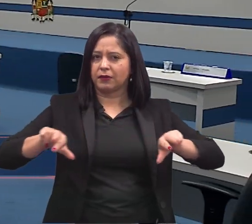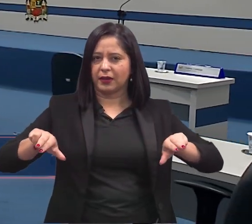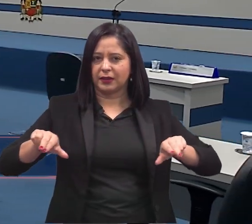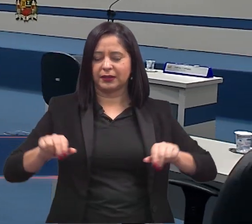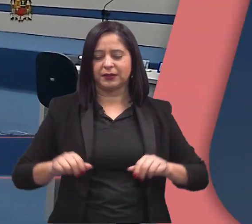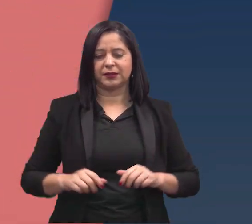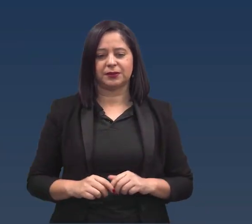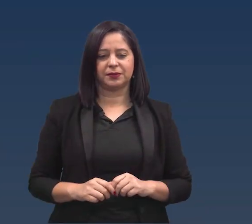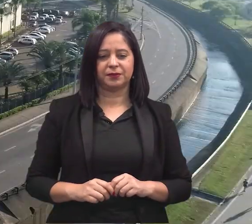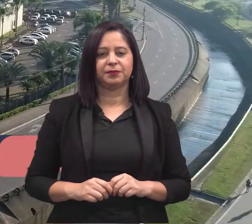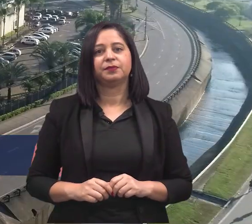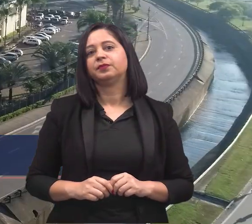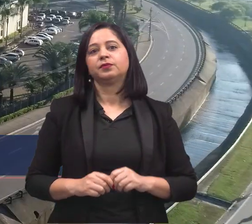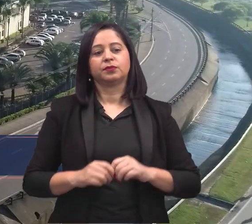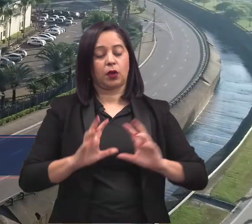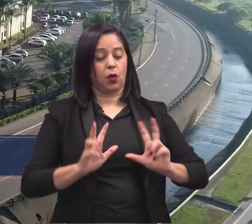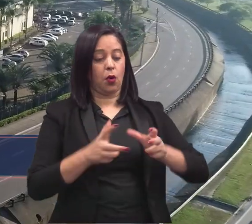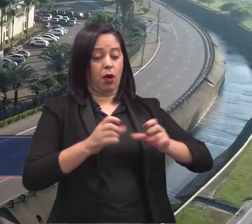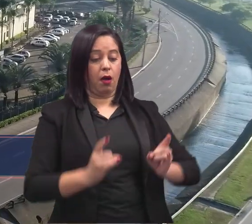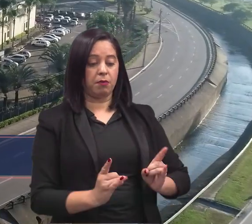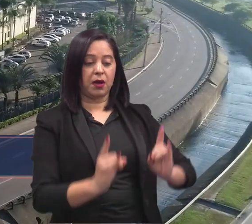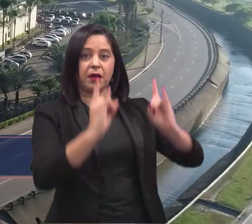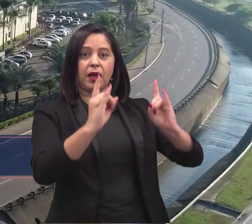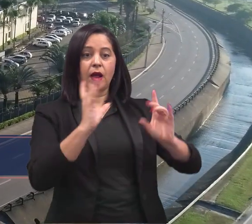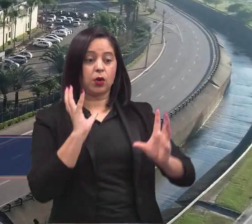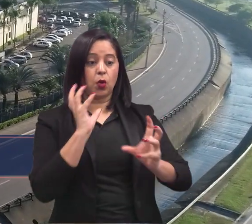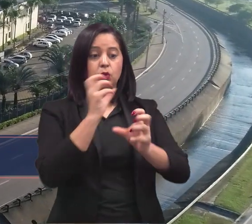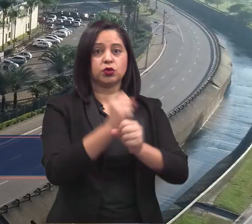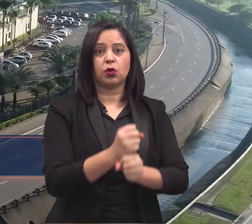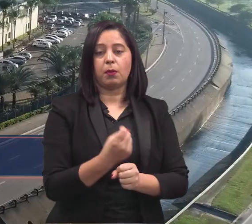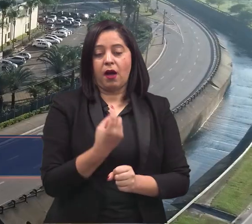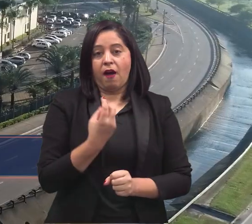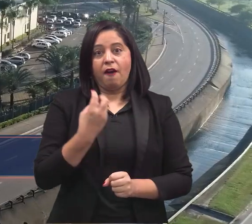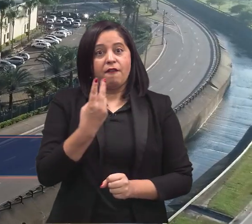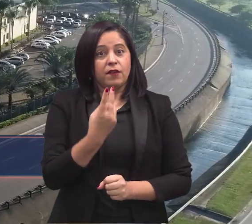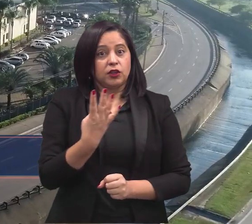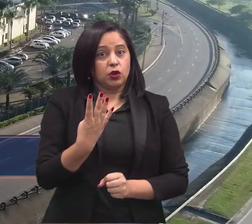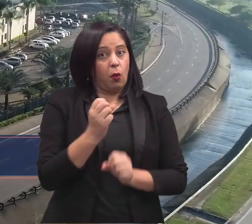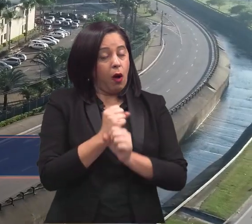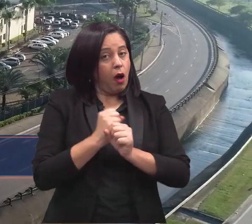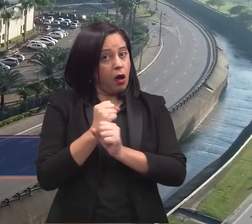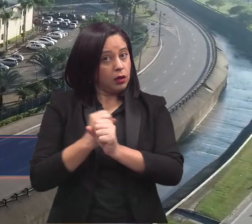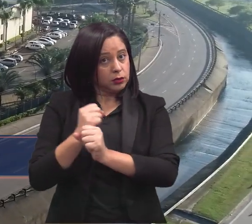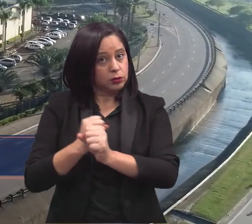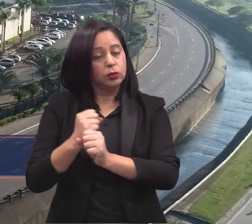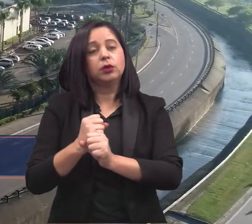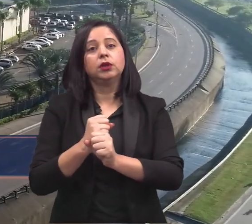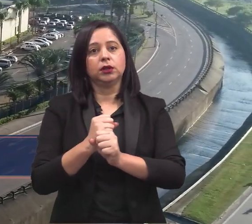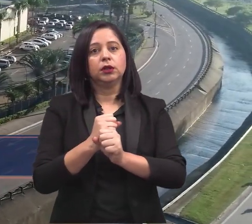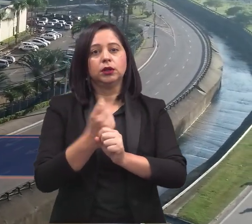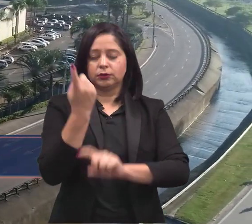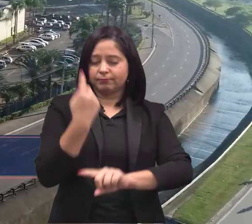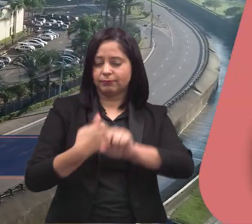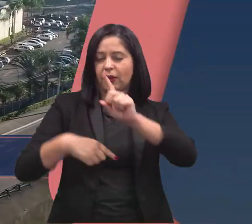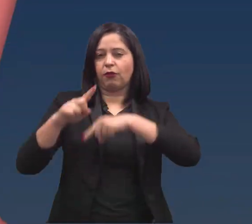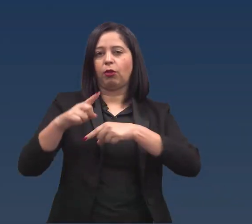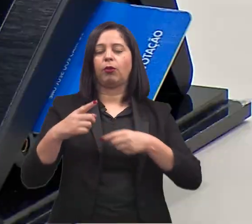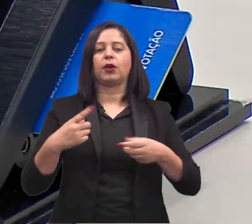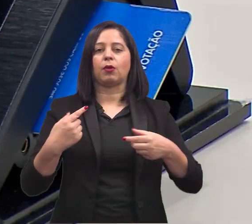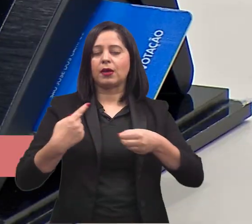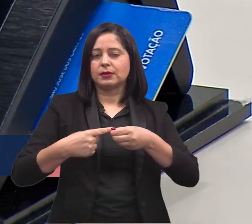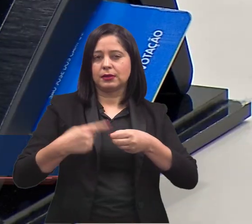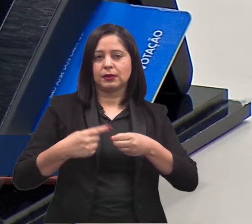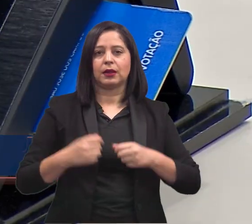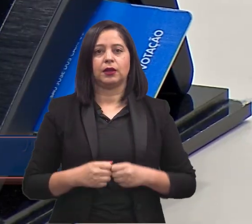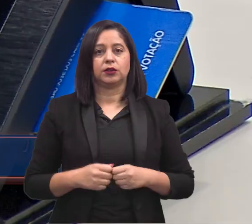sessões desta semana. Prédio da Câmara Municipal completa 24 anos, Legislativo acompanha a evolução da cidade.